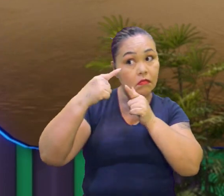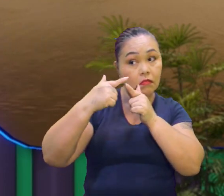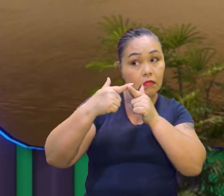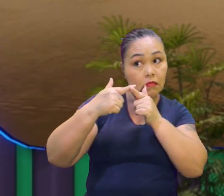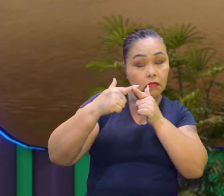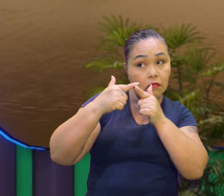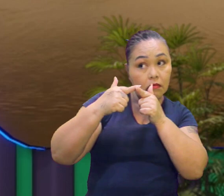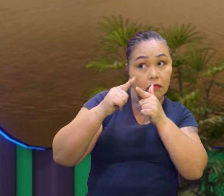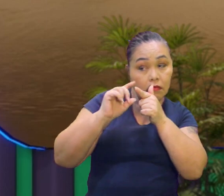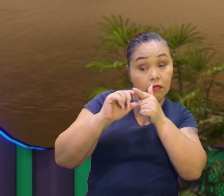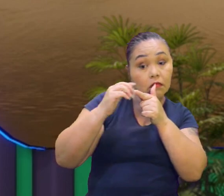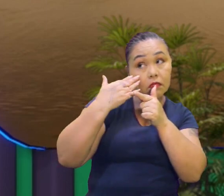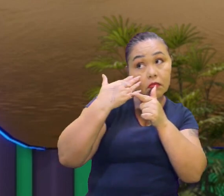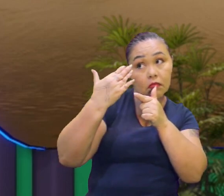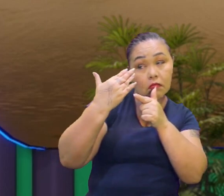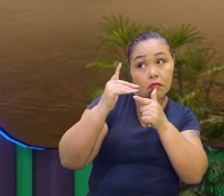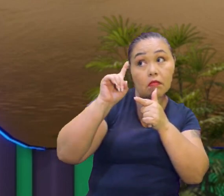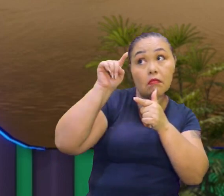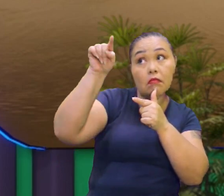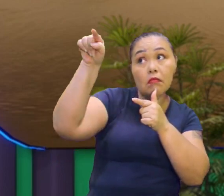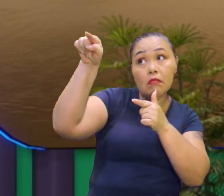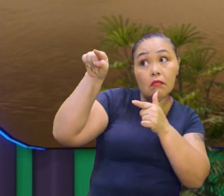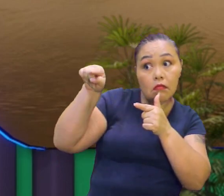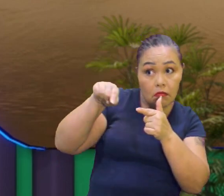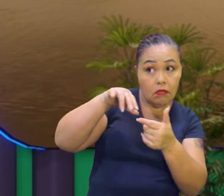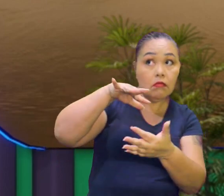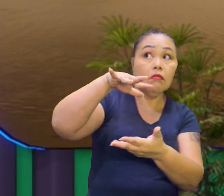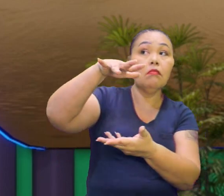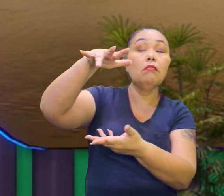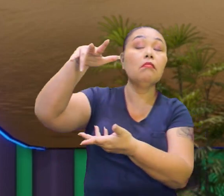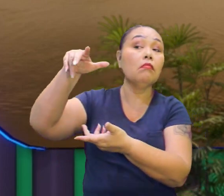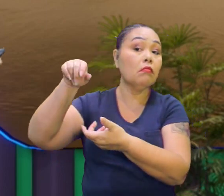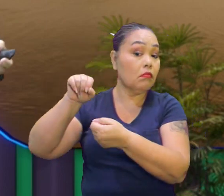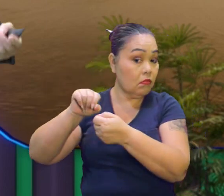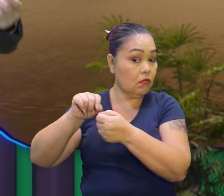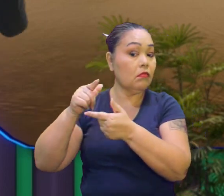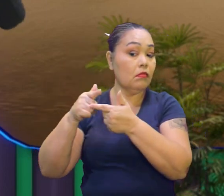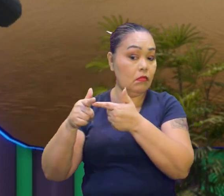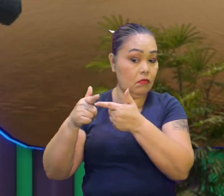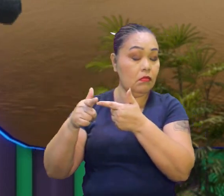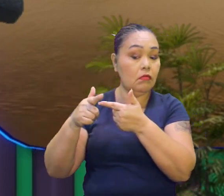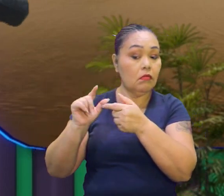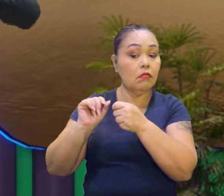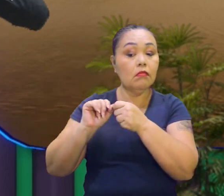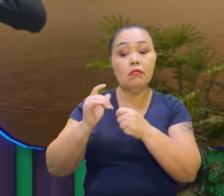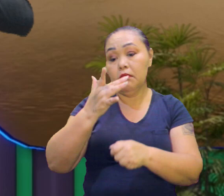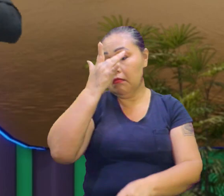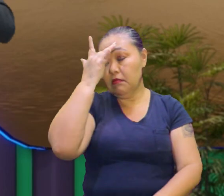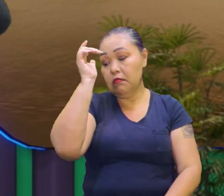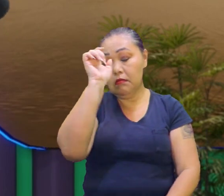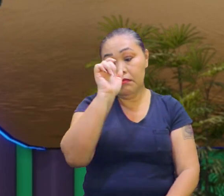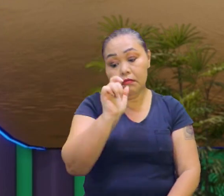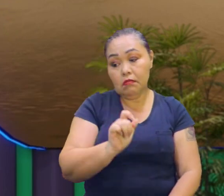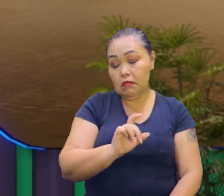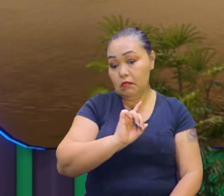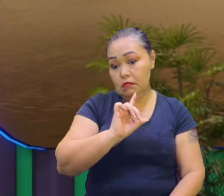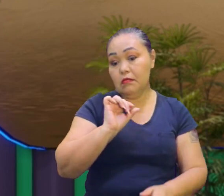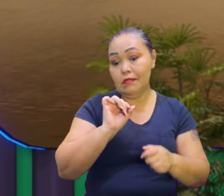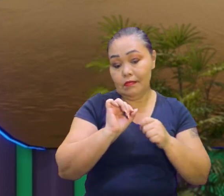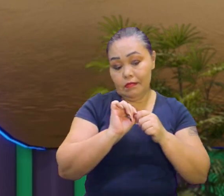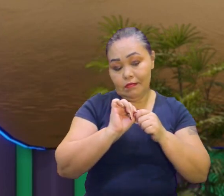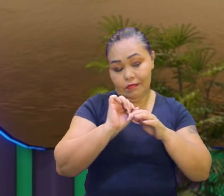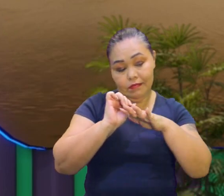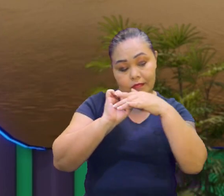impactar, obviamente, em todo o mundo. E, obviamente, que não é só uma pessoa que faz isso, são centenas de